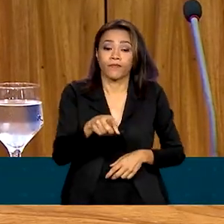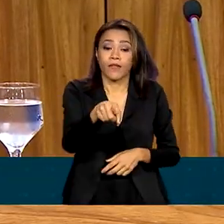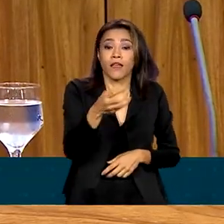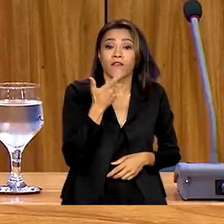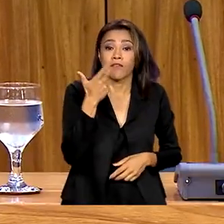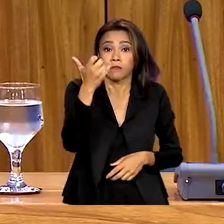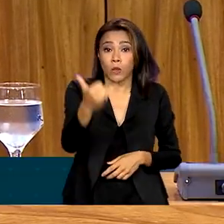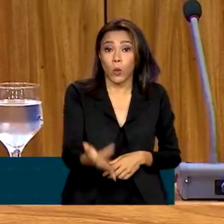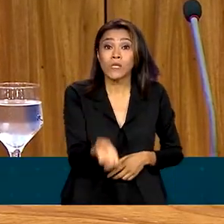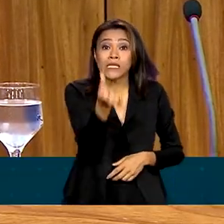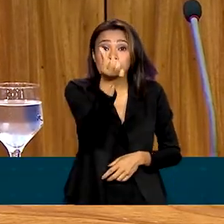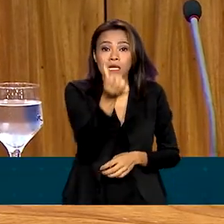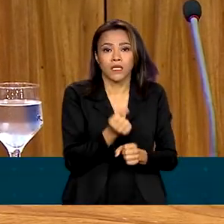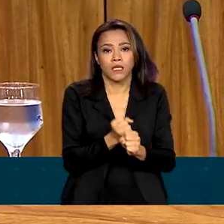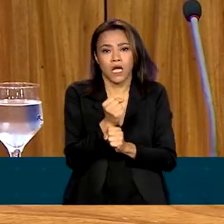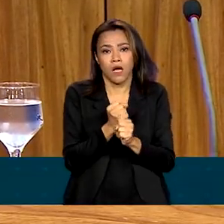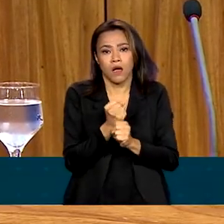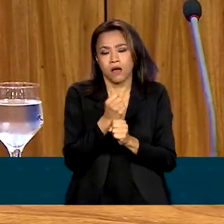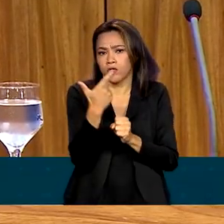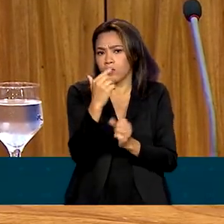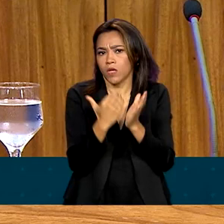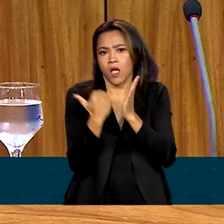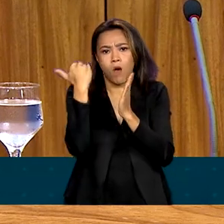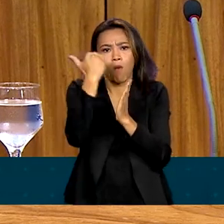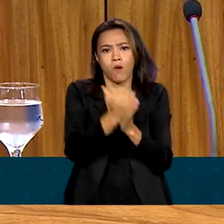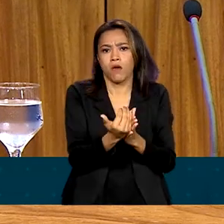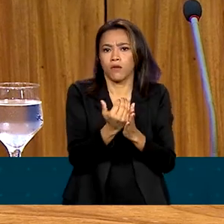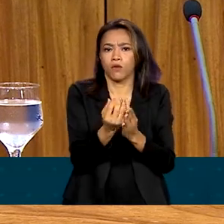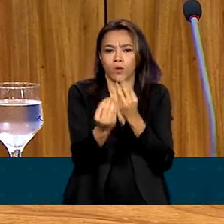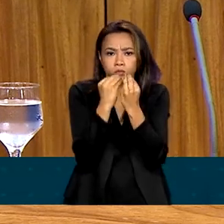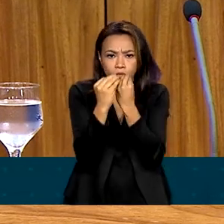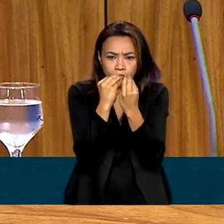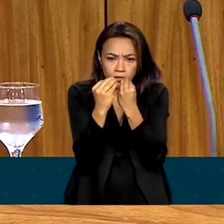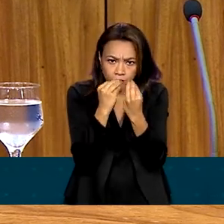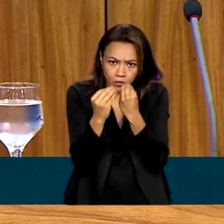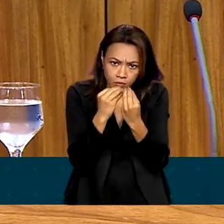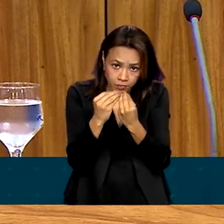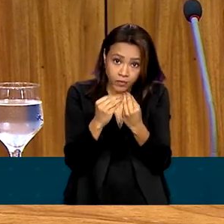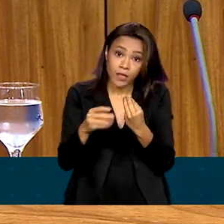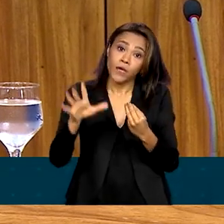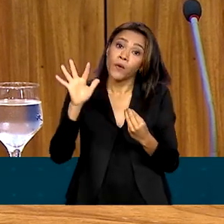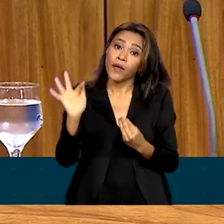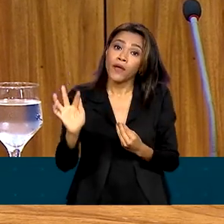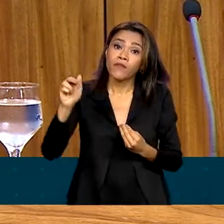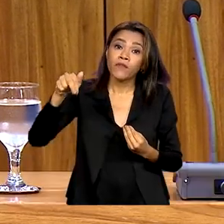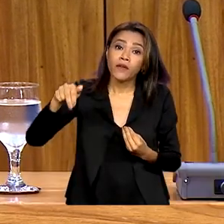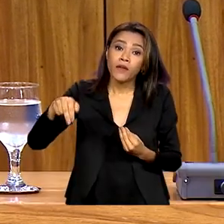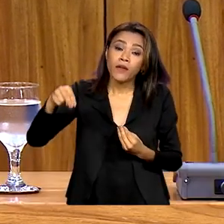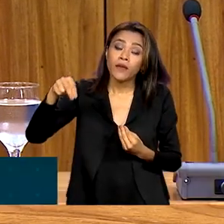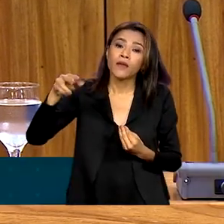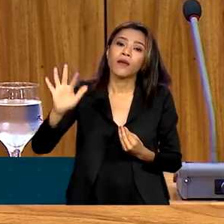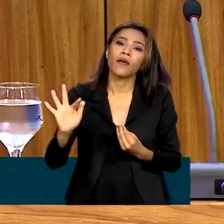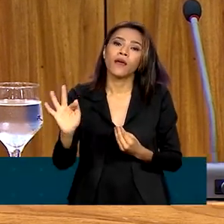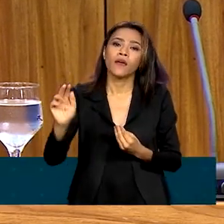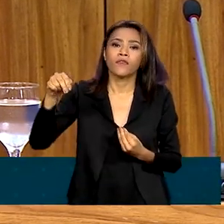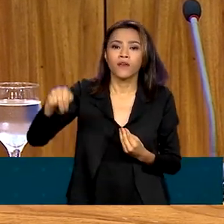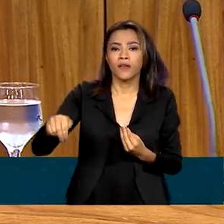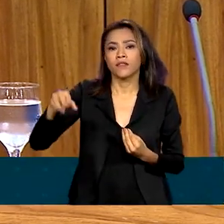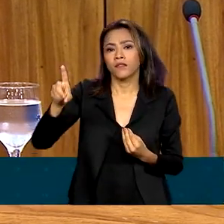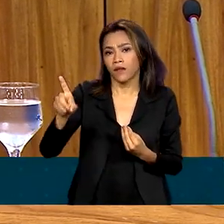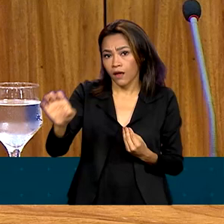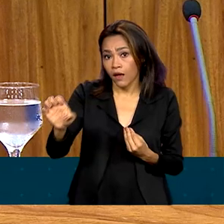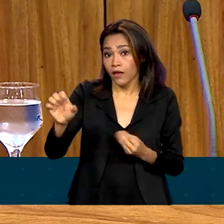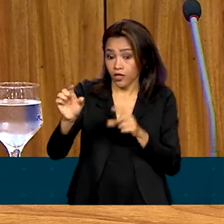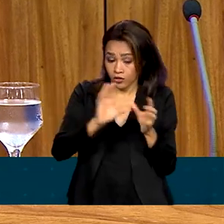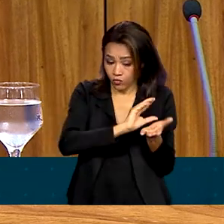há reajuste na merenda escolar que é o repasse o FM faz para municípios e para Estados